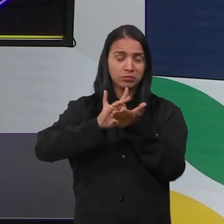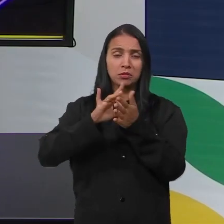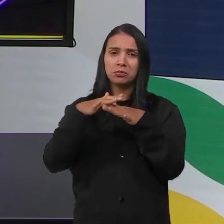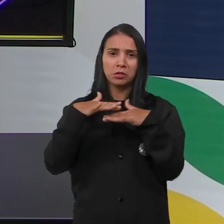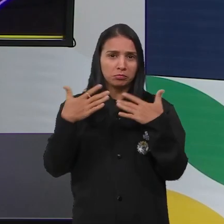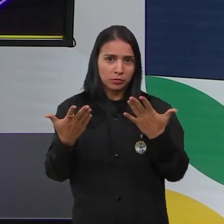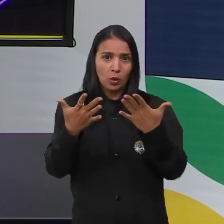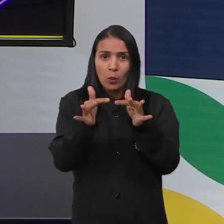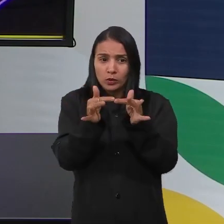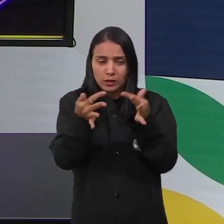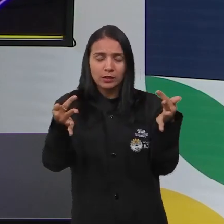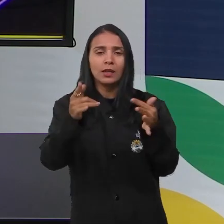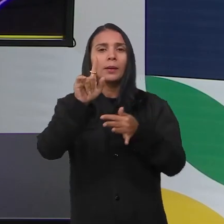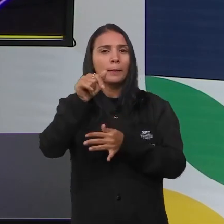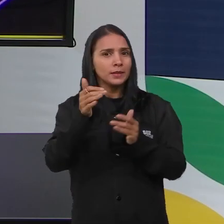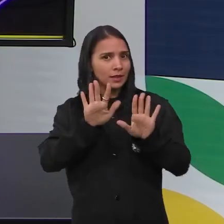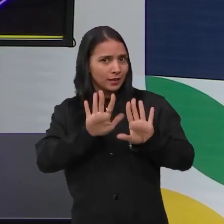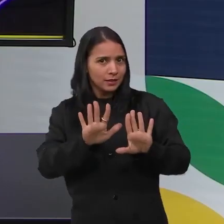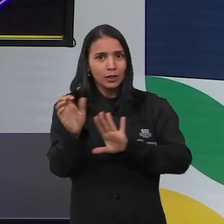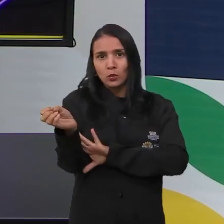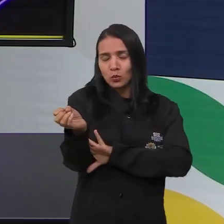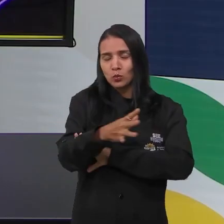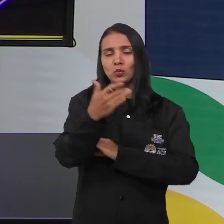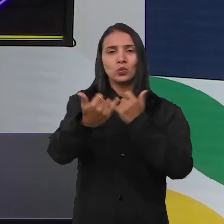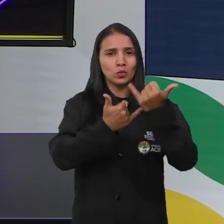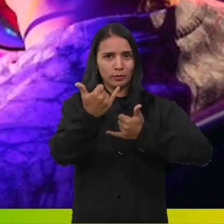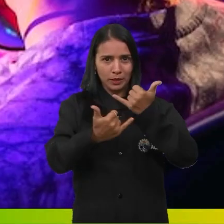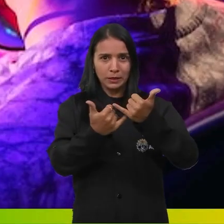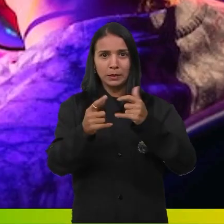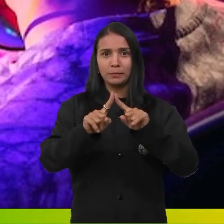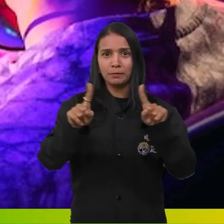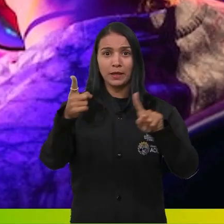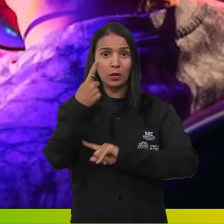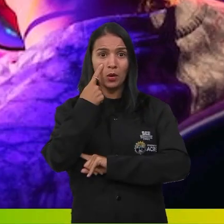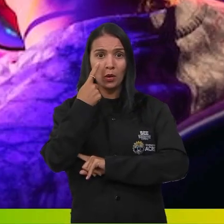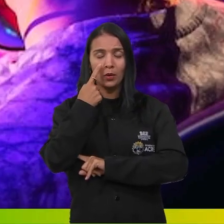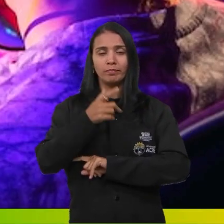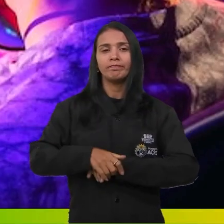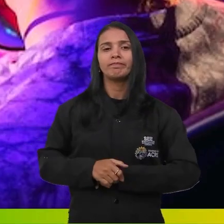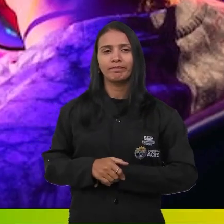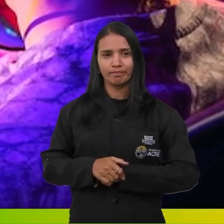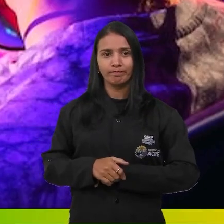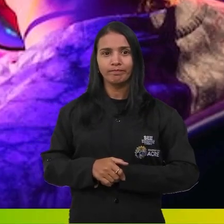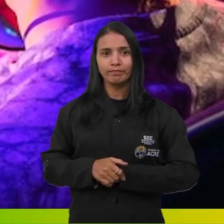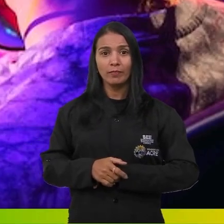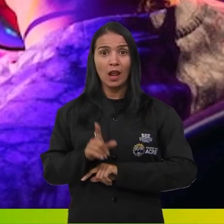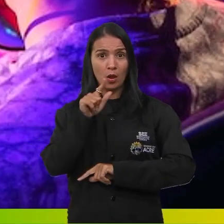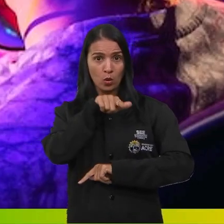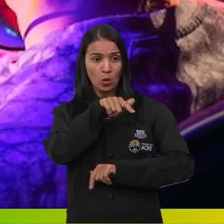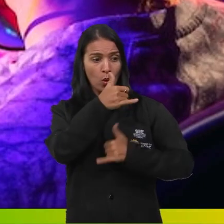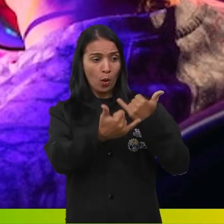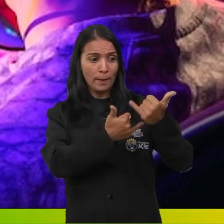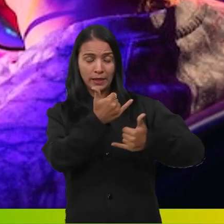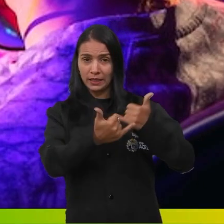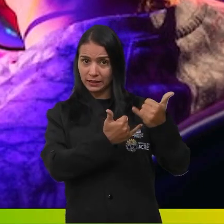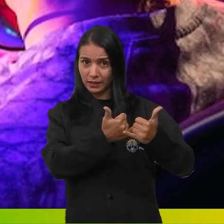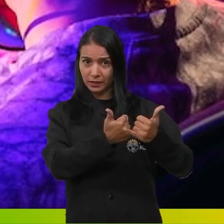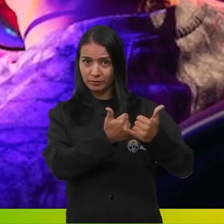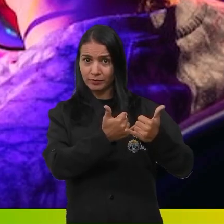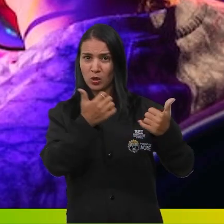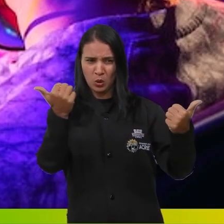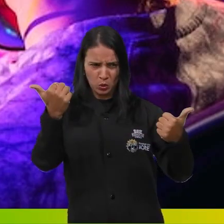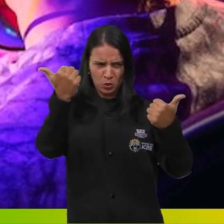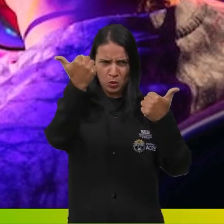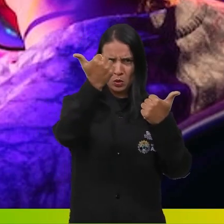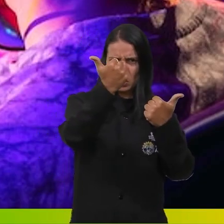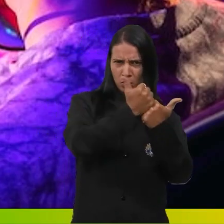basicamente esse o direcionamento dos news games, ok? Continuando. Eles não substituem, vamos aqui,